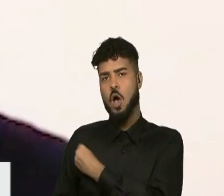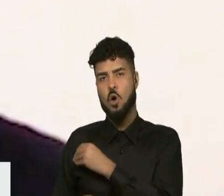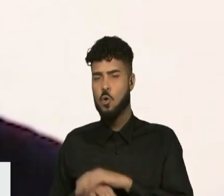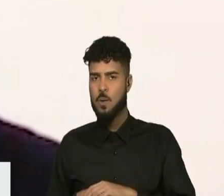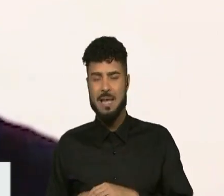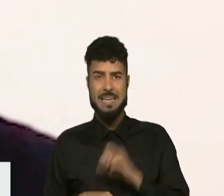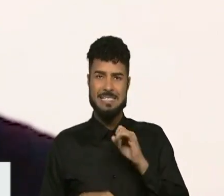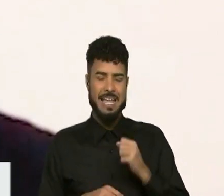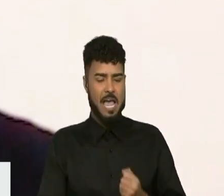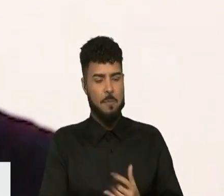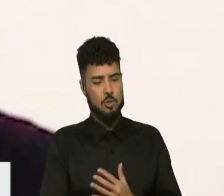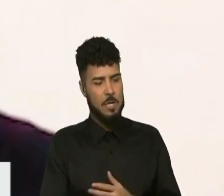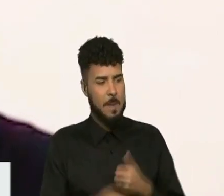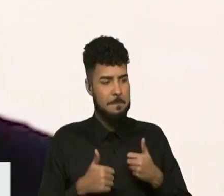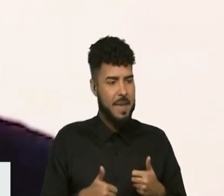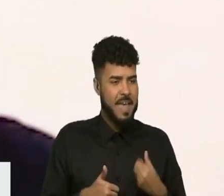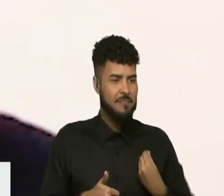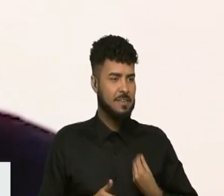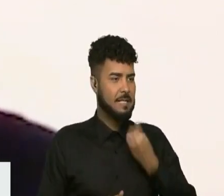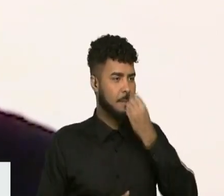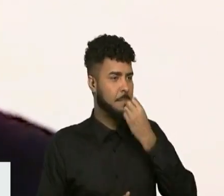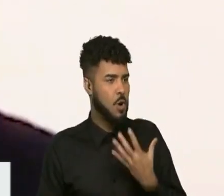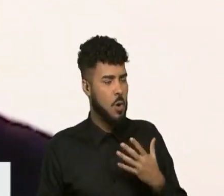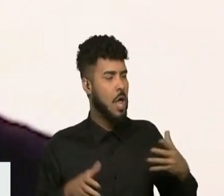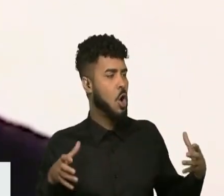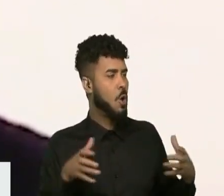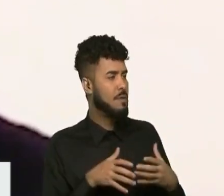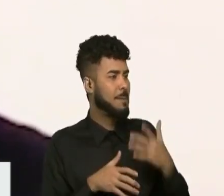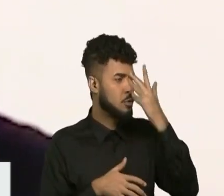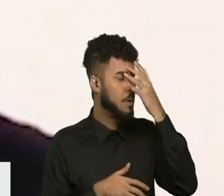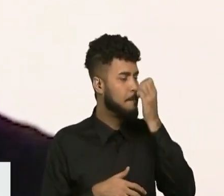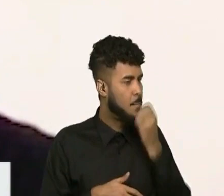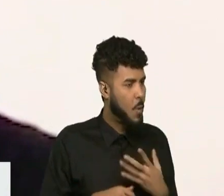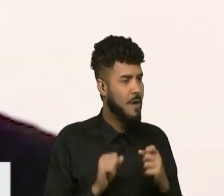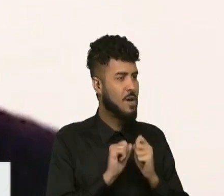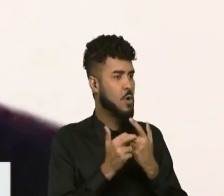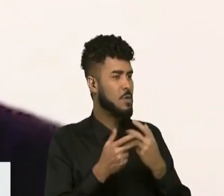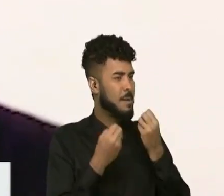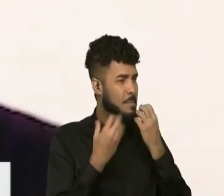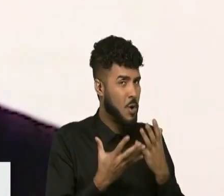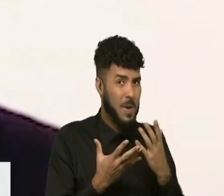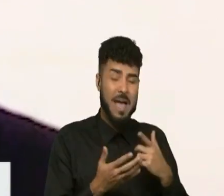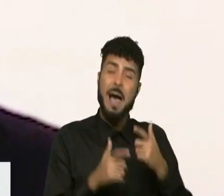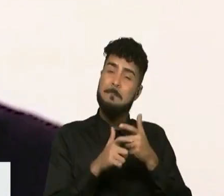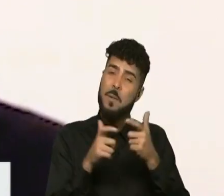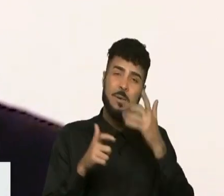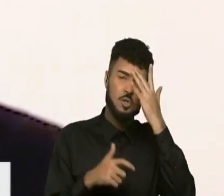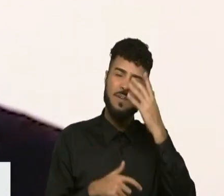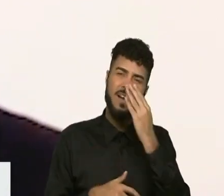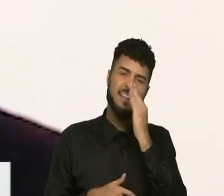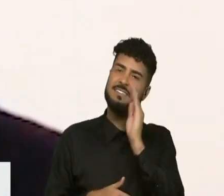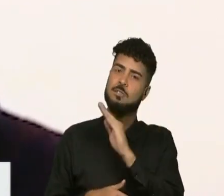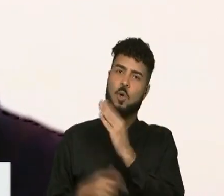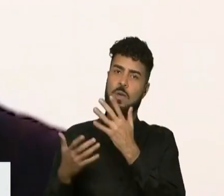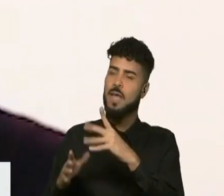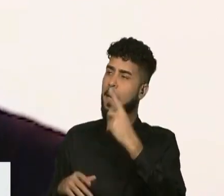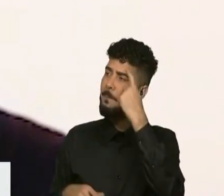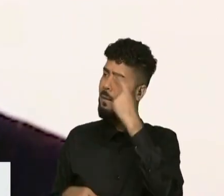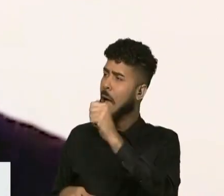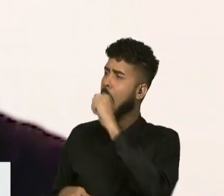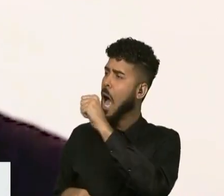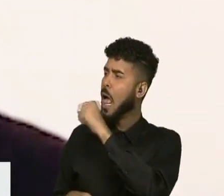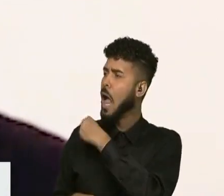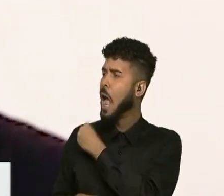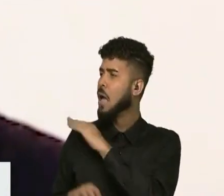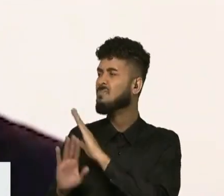quando o emocional está legal, que a gente está convivendo com gente boa e fazendo coisa boa, esse circuito de recompensa